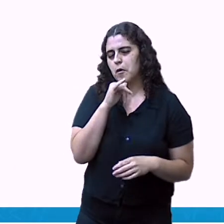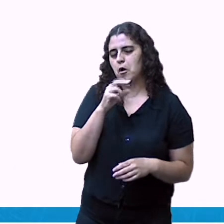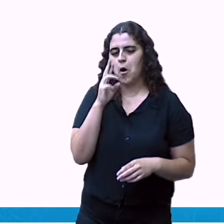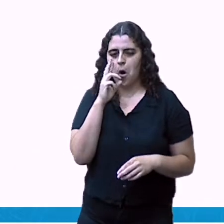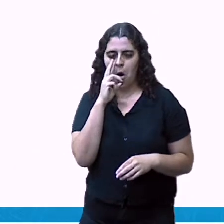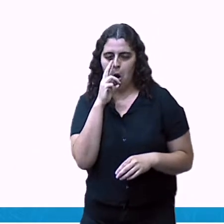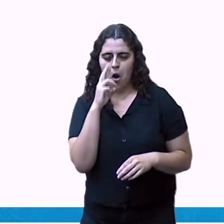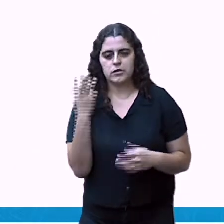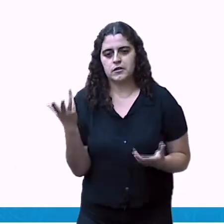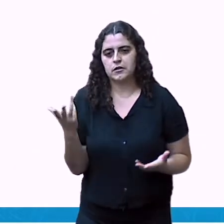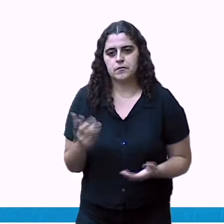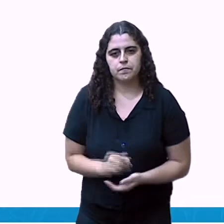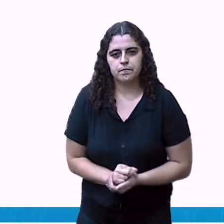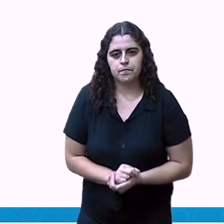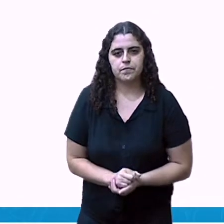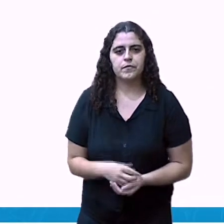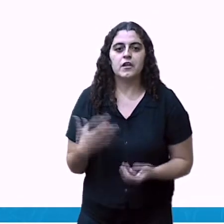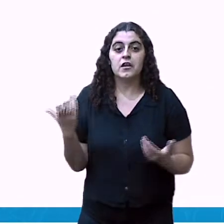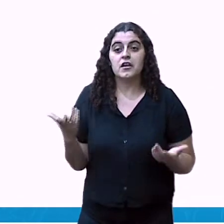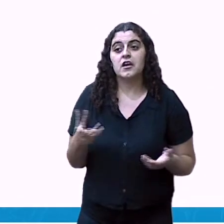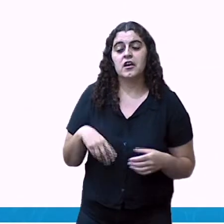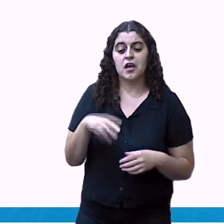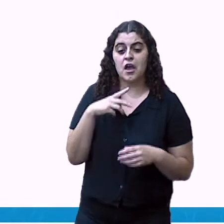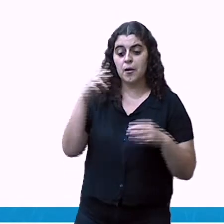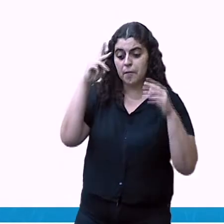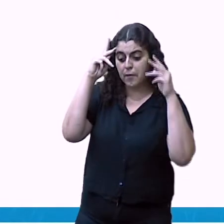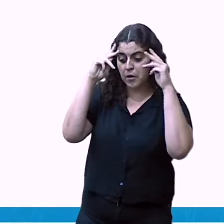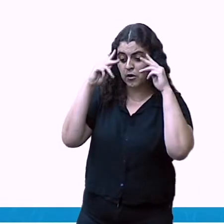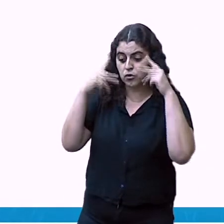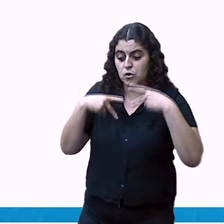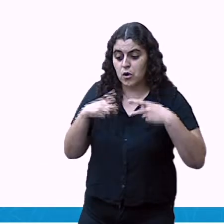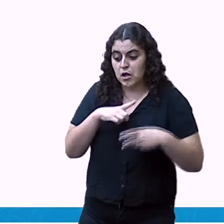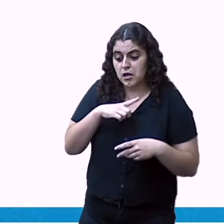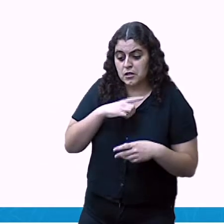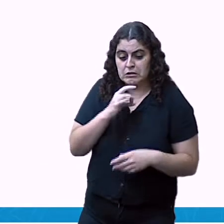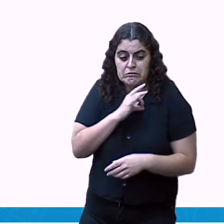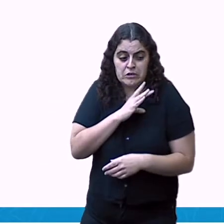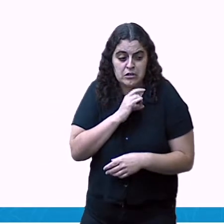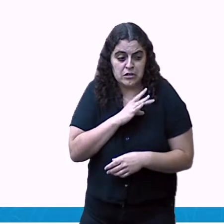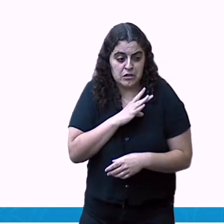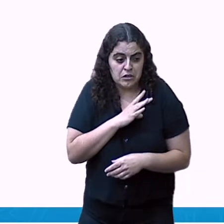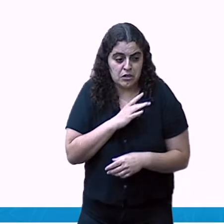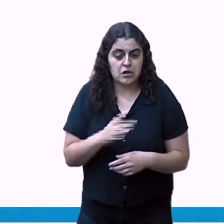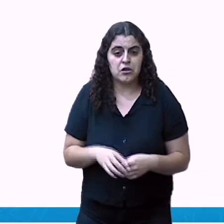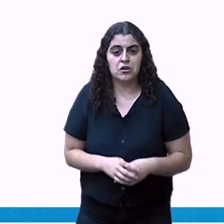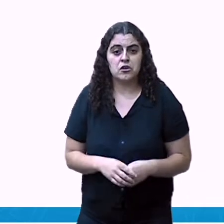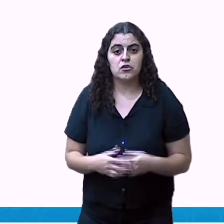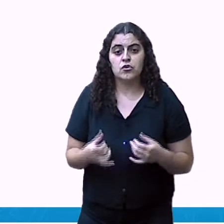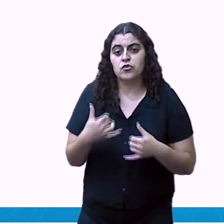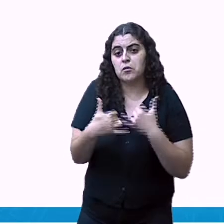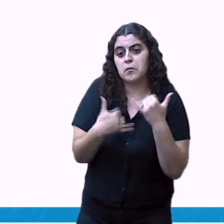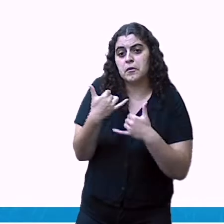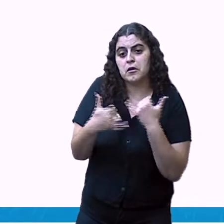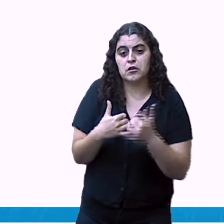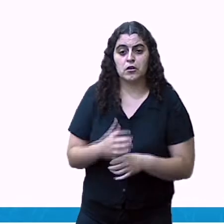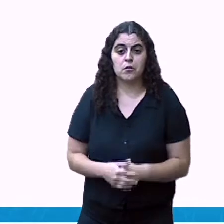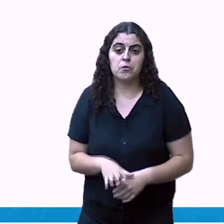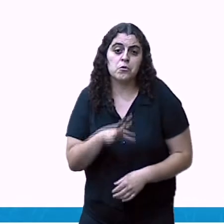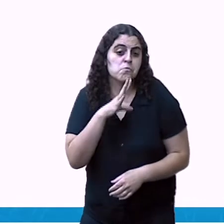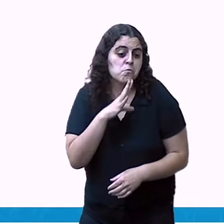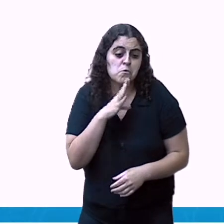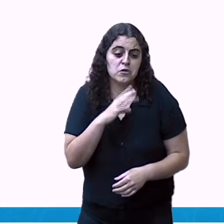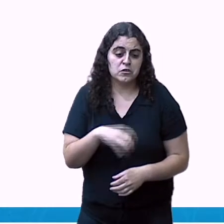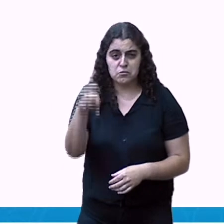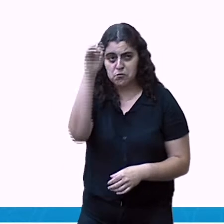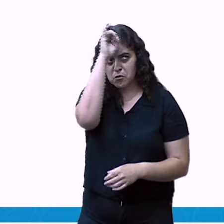cor de rosa. Quem é que tem medo de aprender um jogo, não saber jogar e passar por